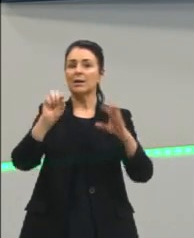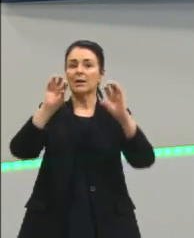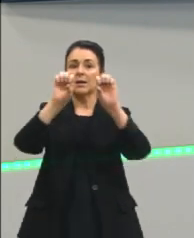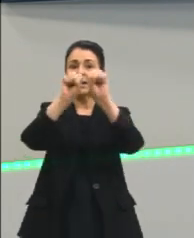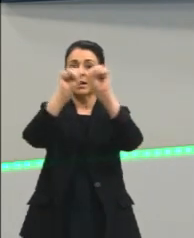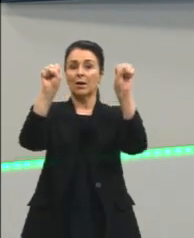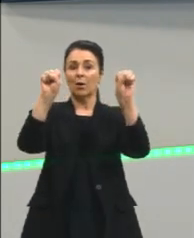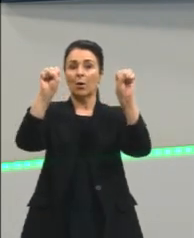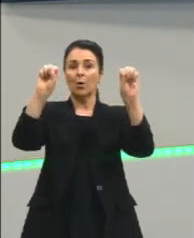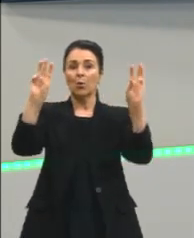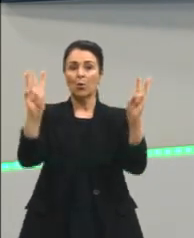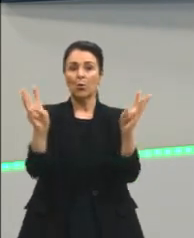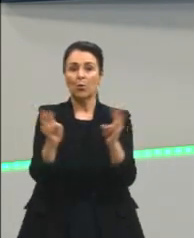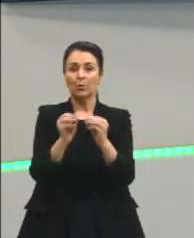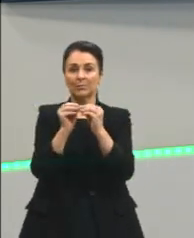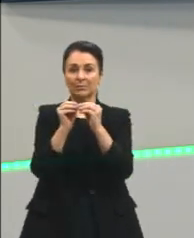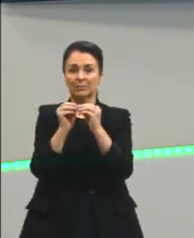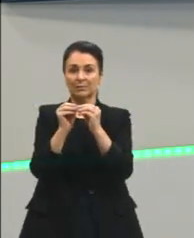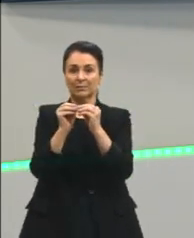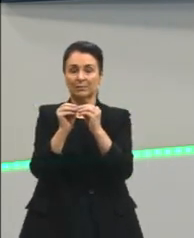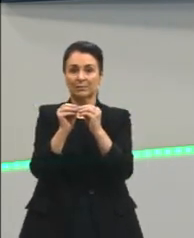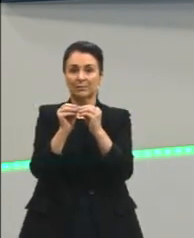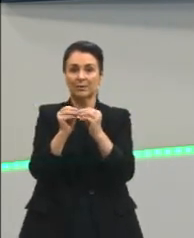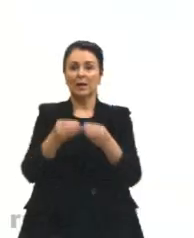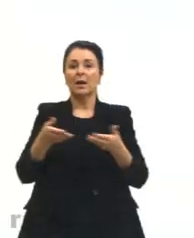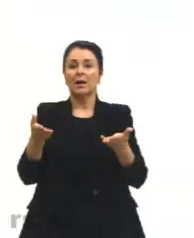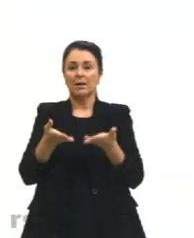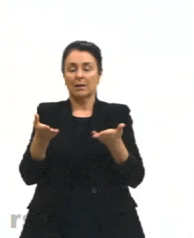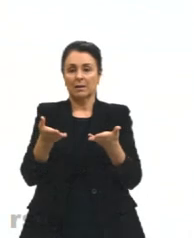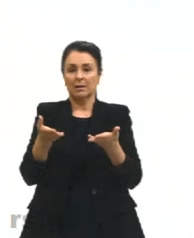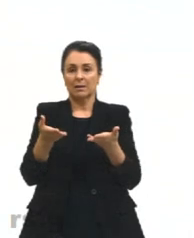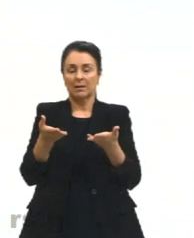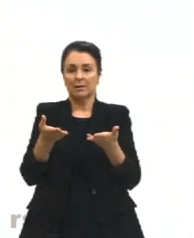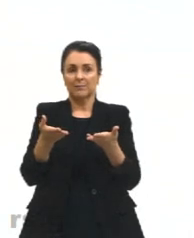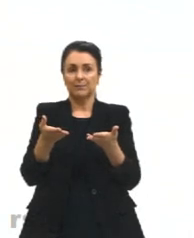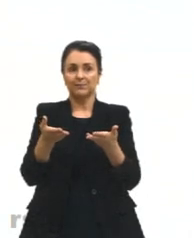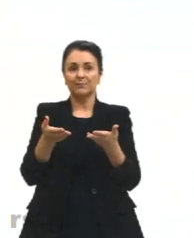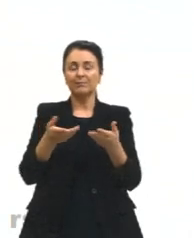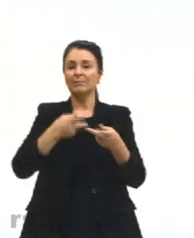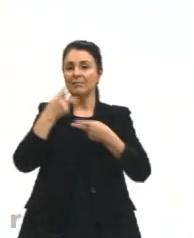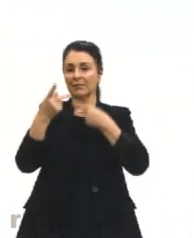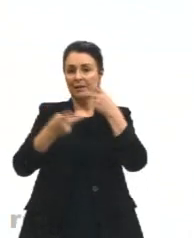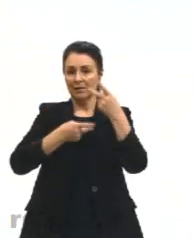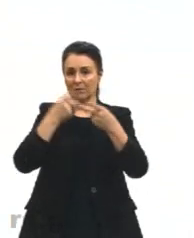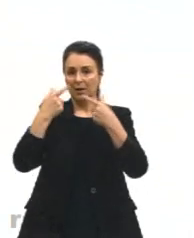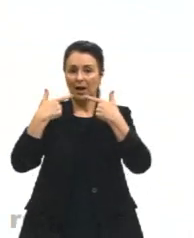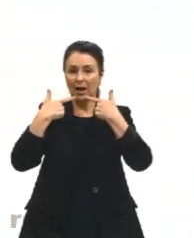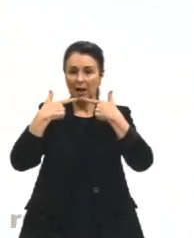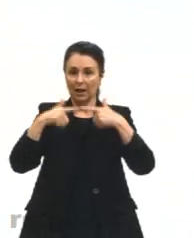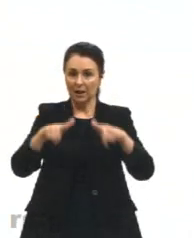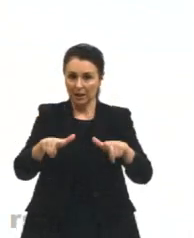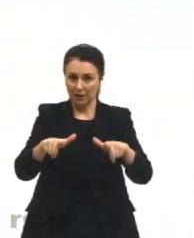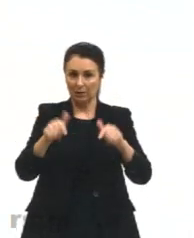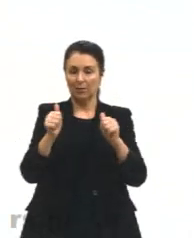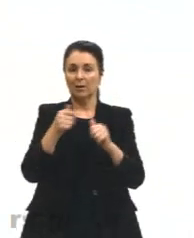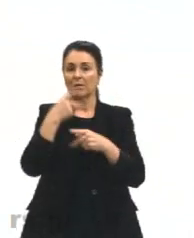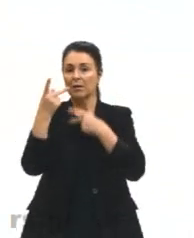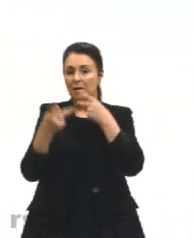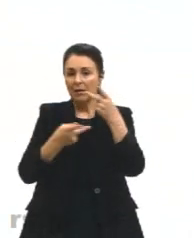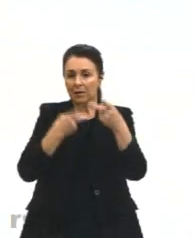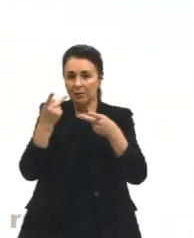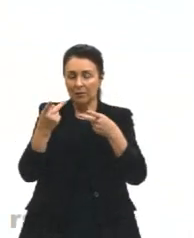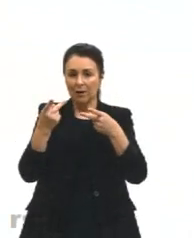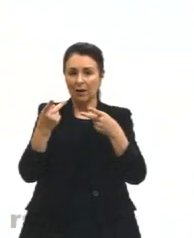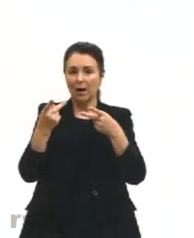sincronia tá agora a gente falar em línguas a